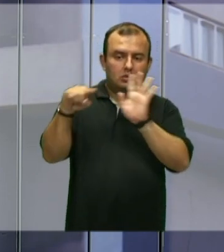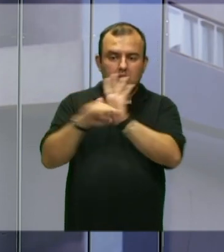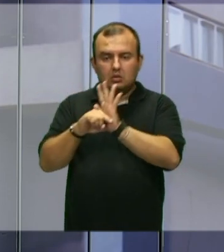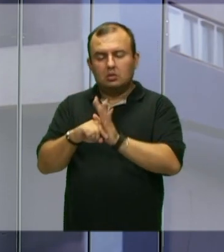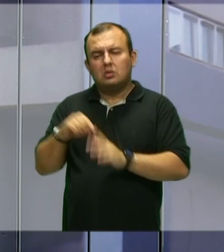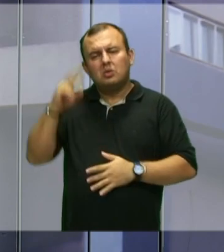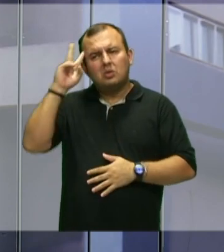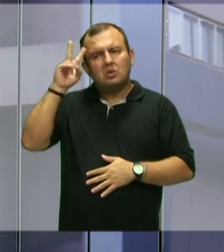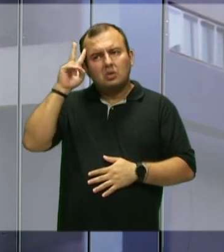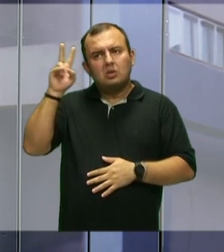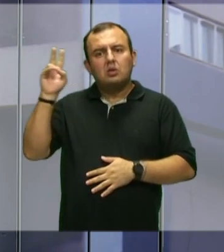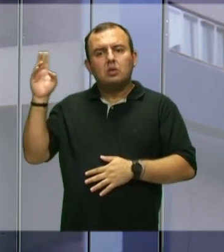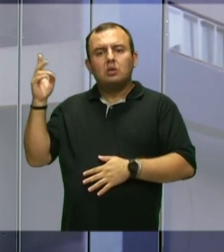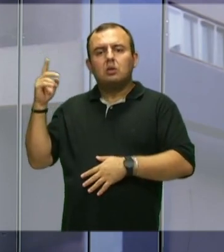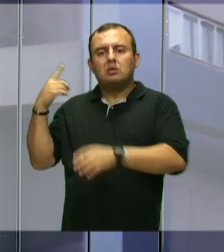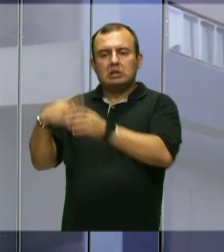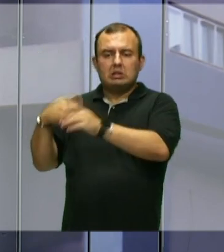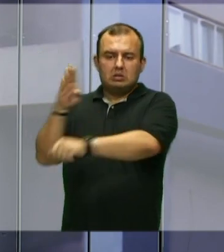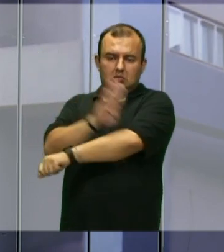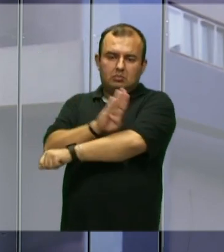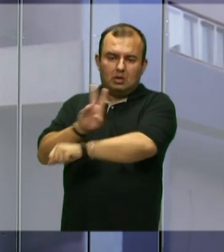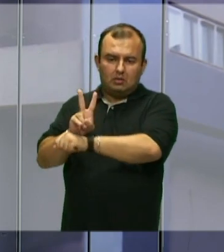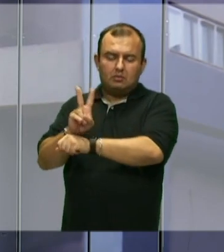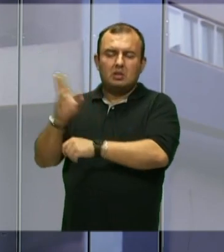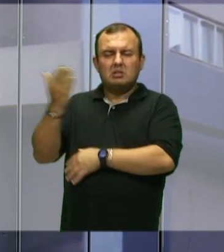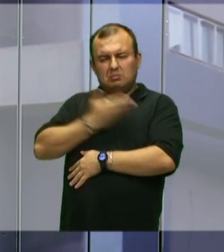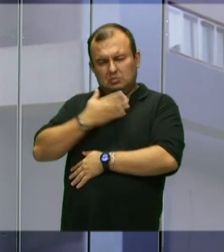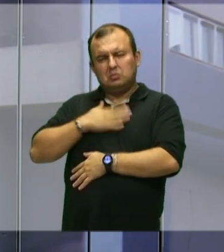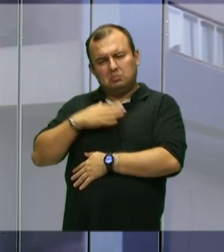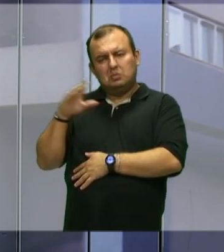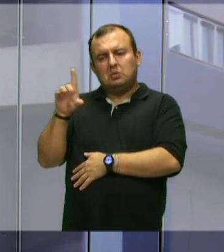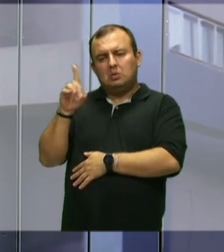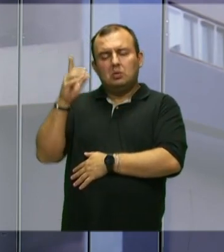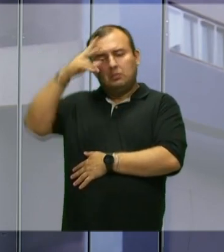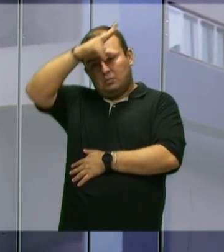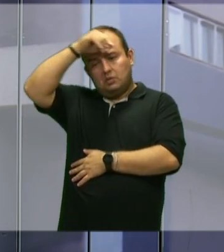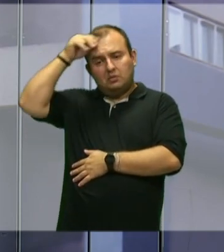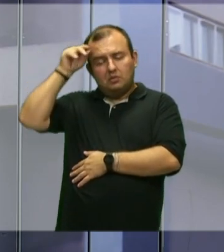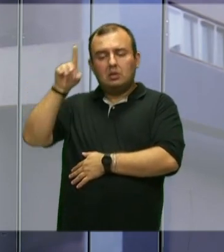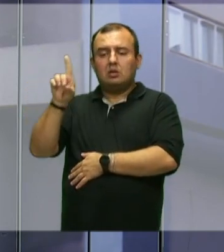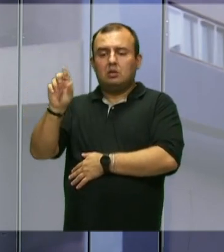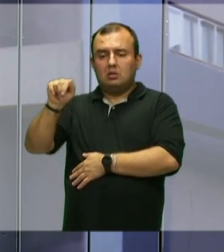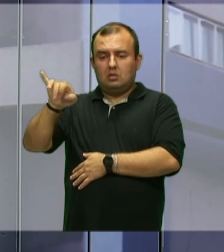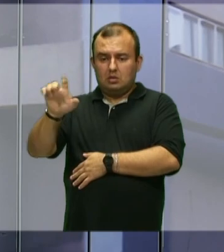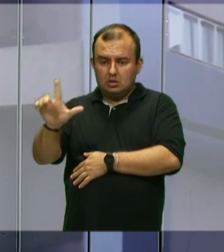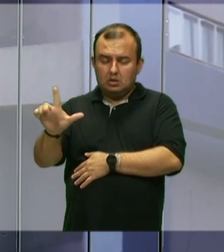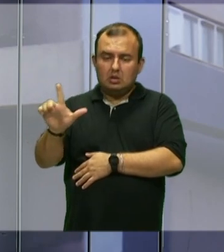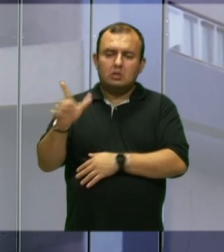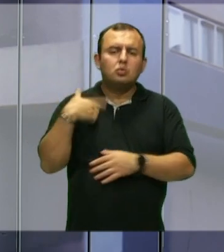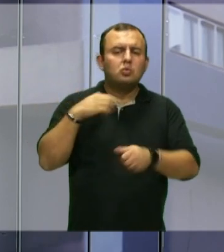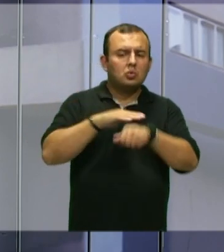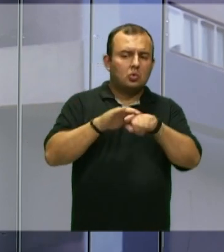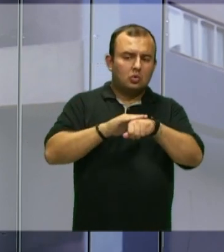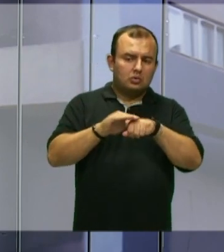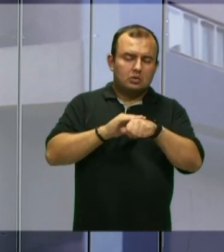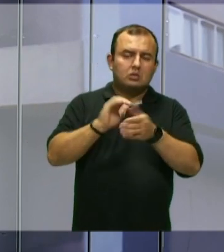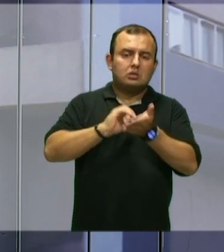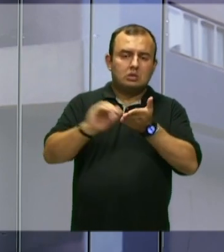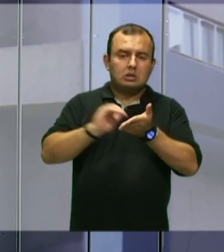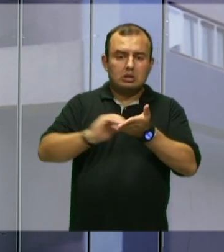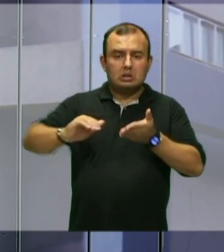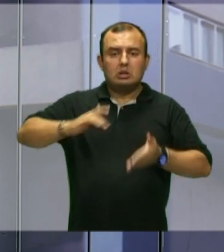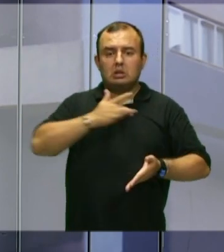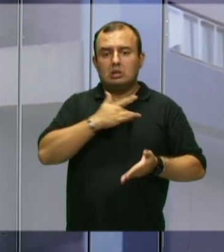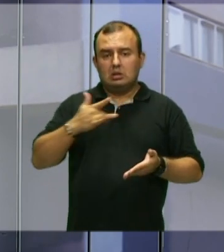de Barra Velha, o Daniel, que ele é muito amigo meu, ele me ligou um certo dia e disse: vereador, tu tens como conversar com o secretário de saúde de Itajaí para ver se